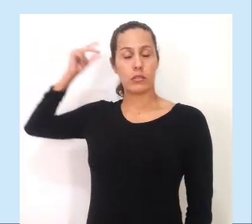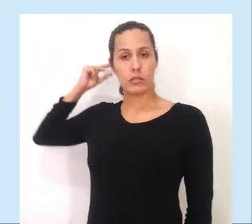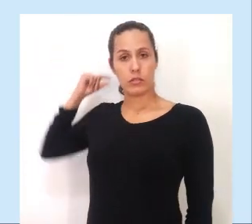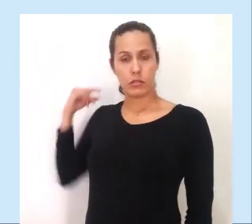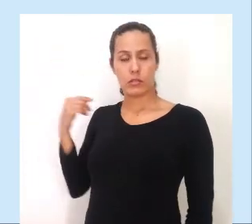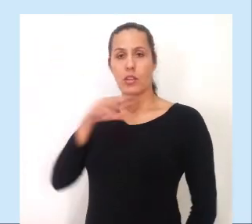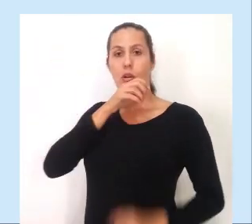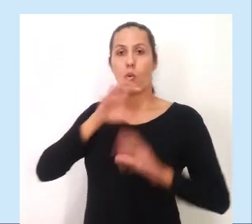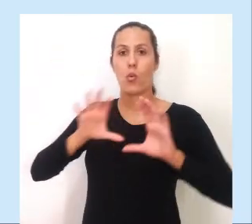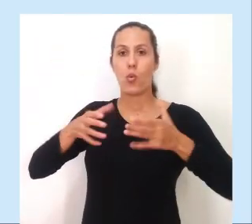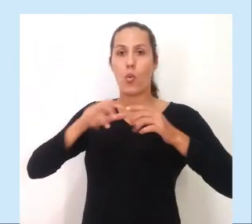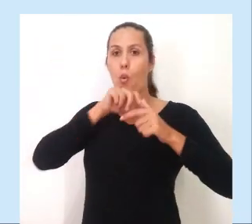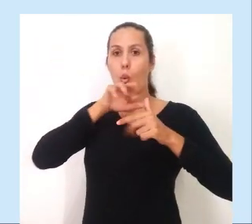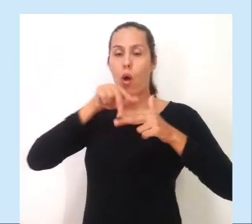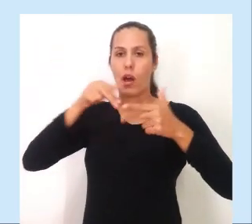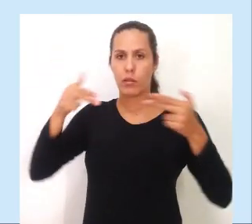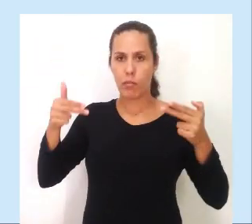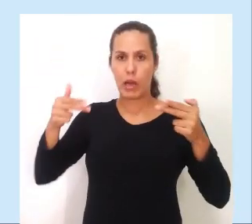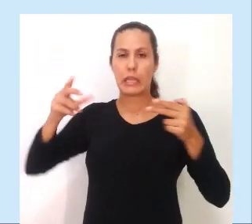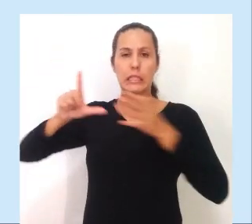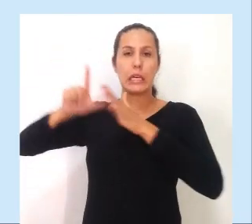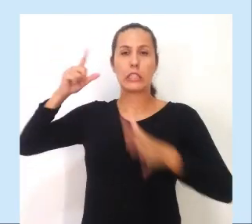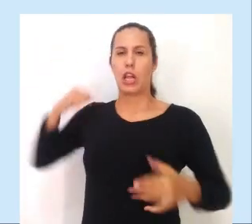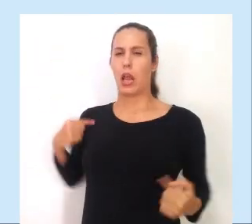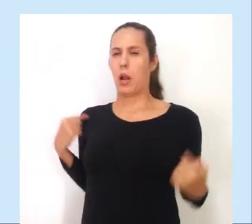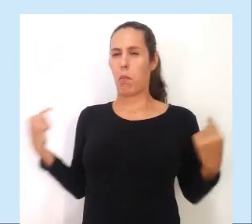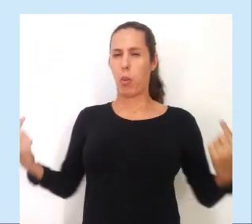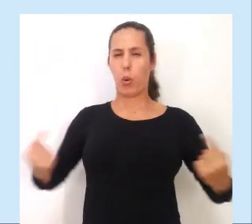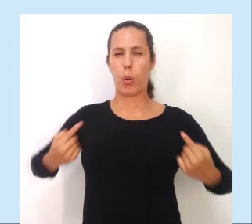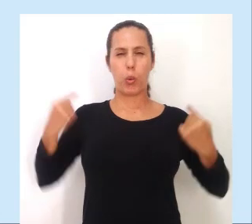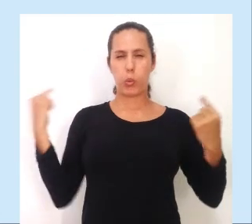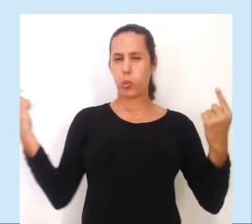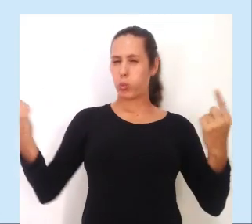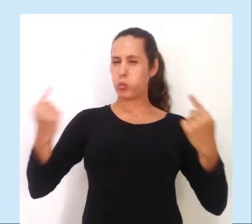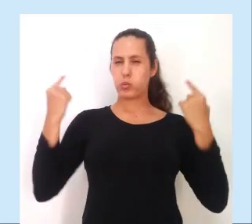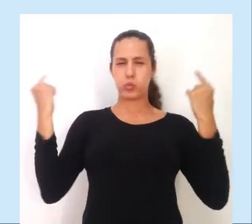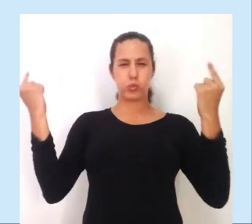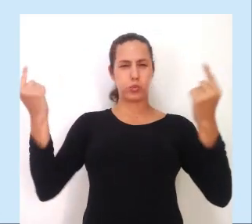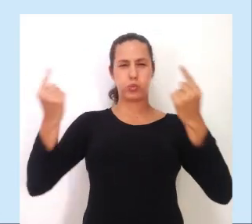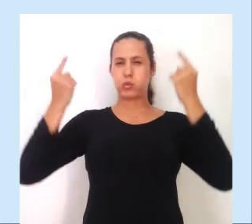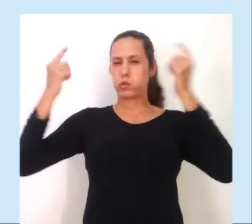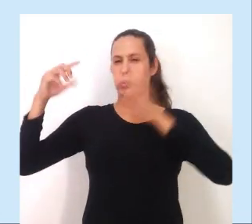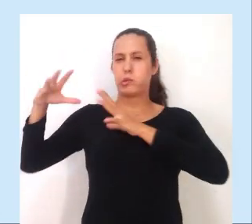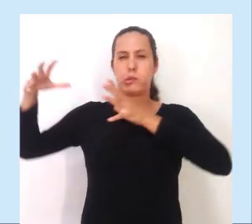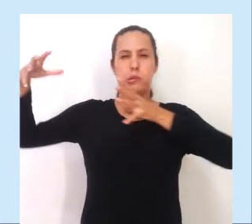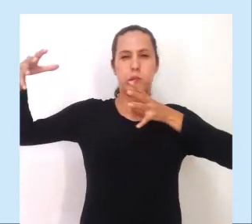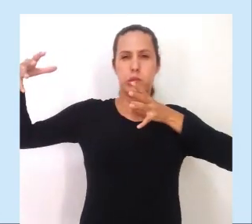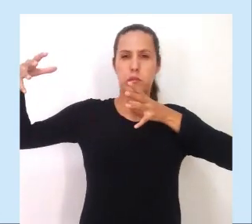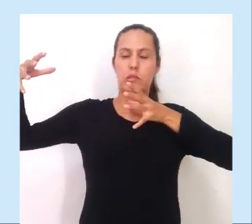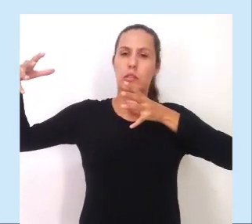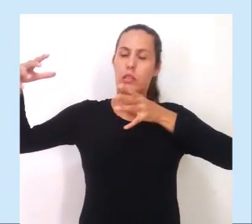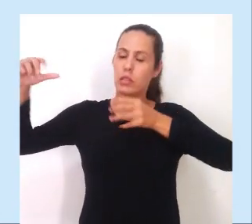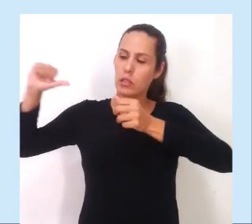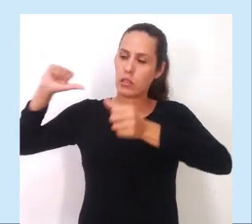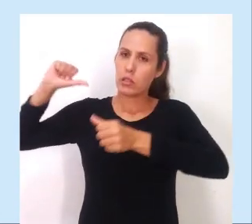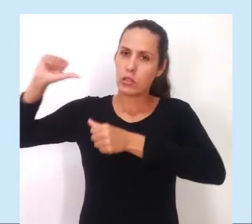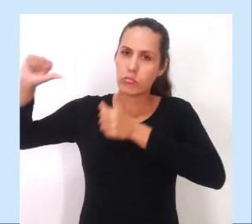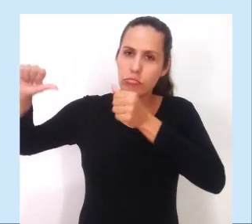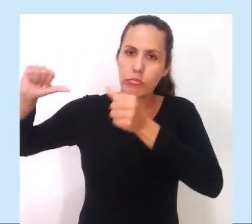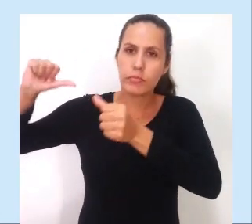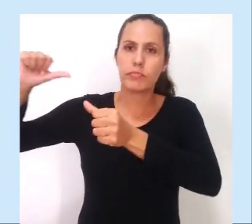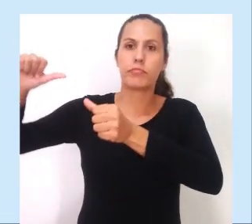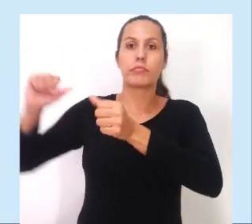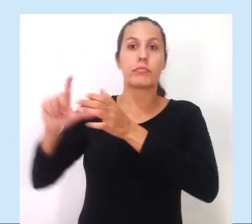eles passaram por essa evolução. E muitos anos atrás existiram preguiças que eram